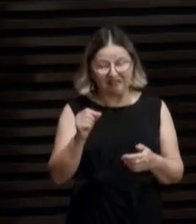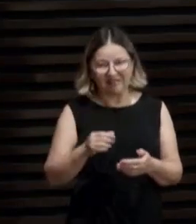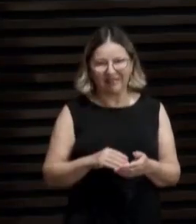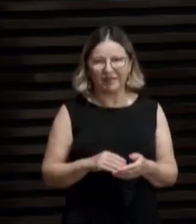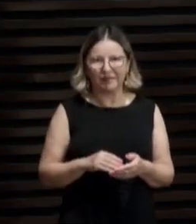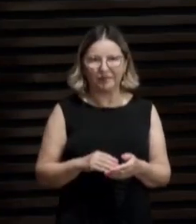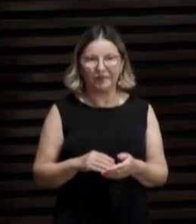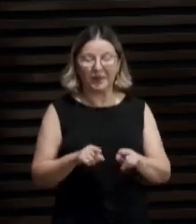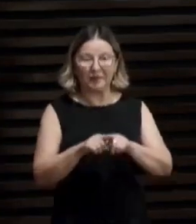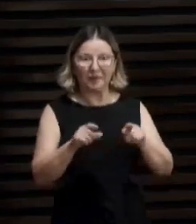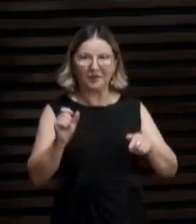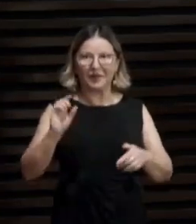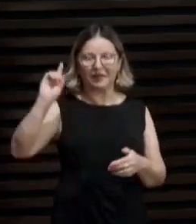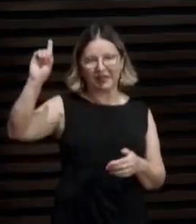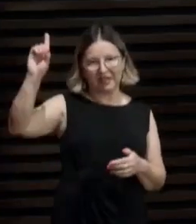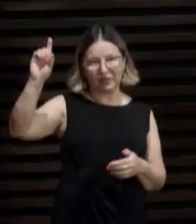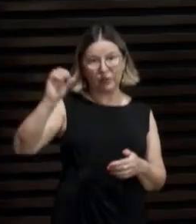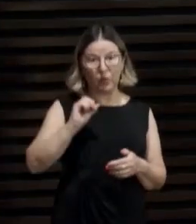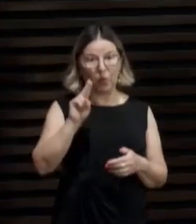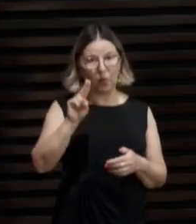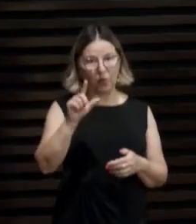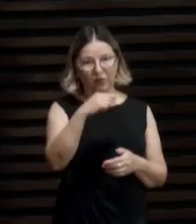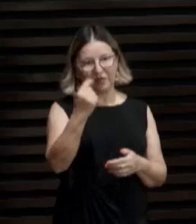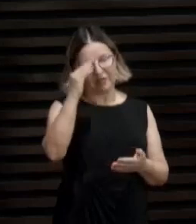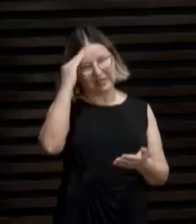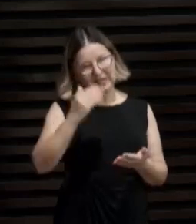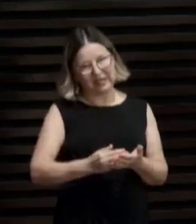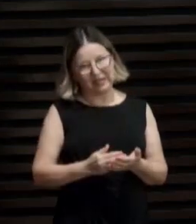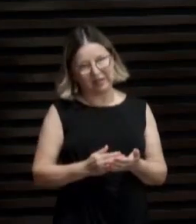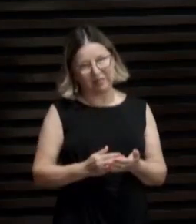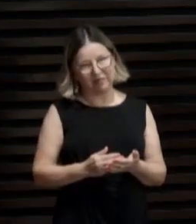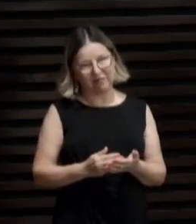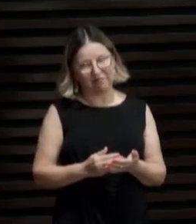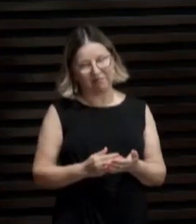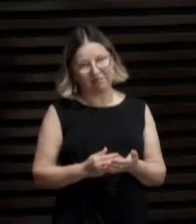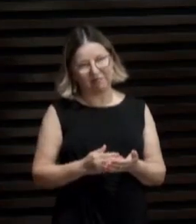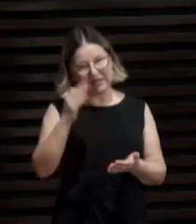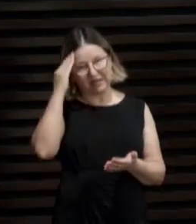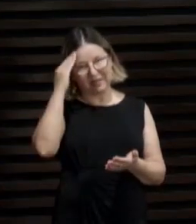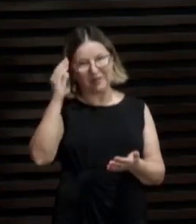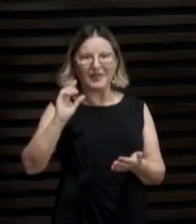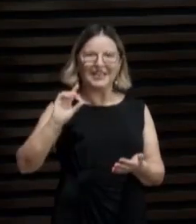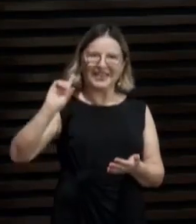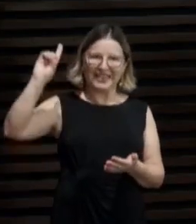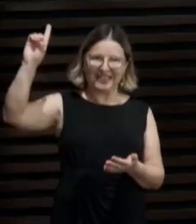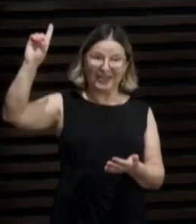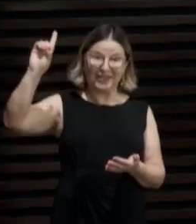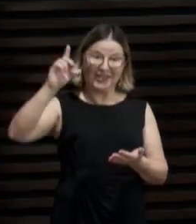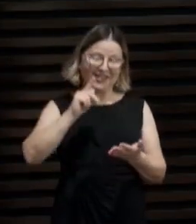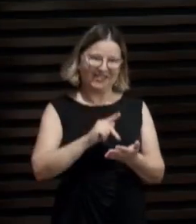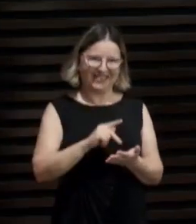essa abertura para nós. Ou nós cremos, ou nós sabemos que Deus é um Deus